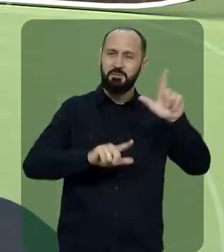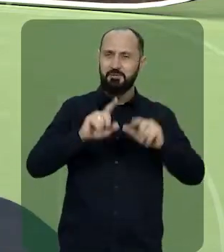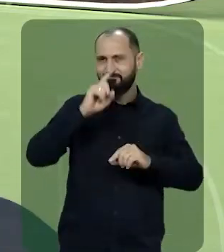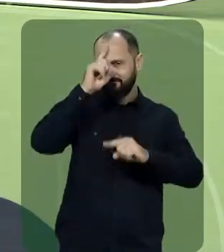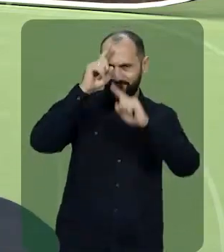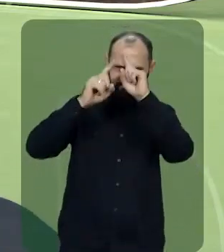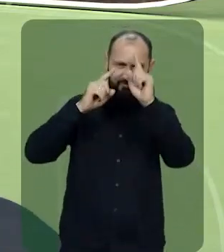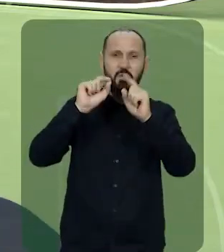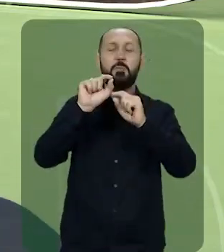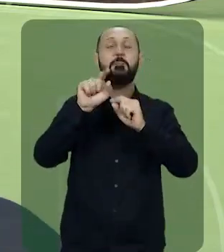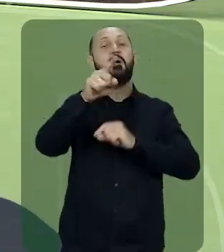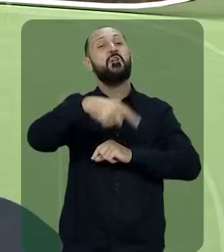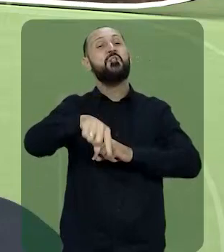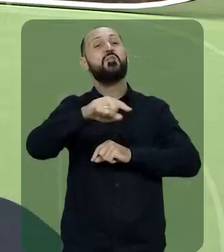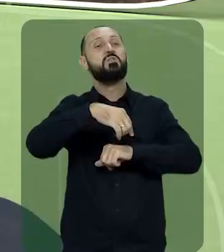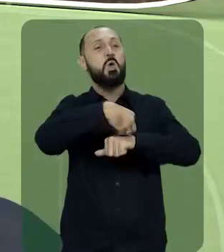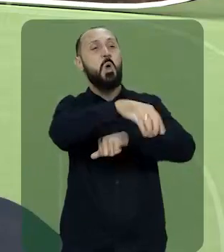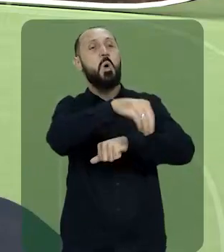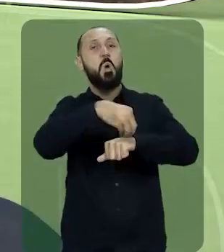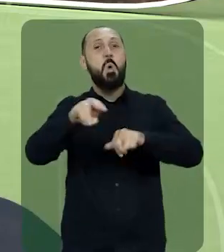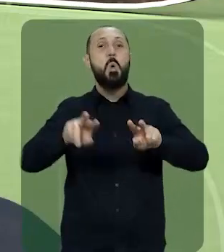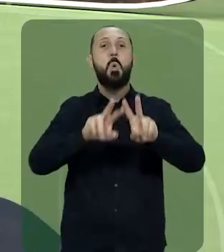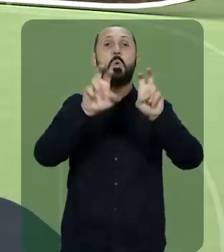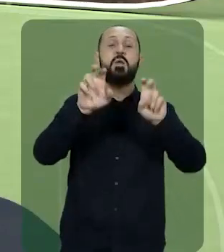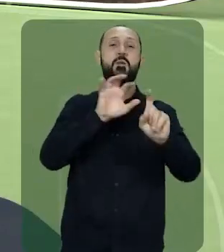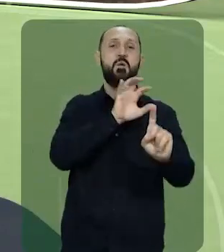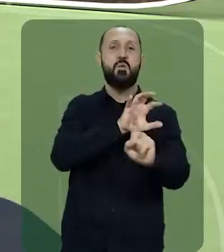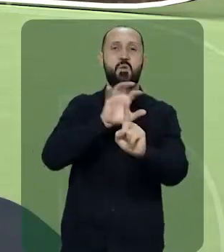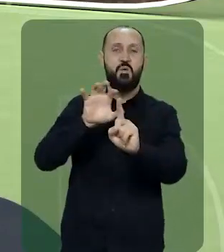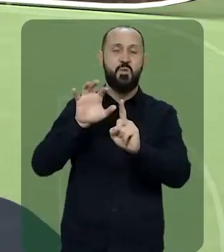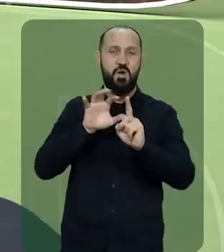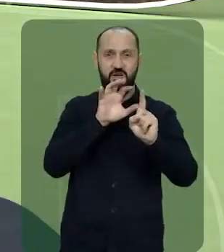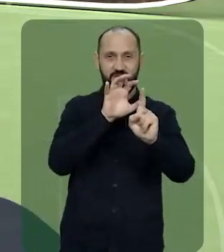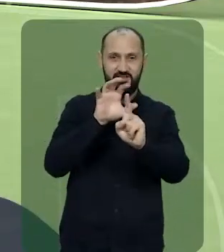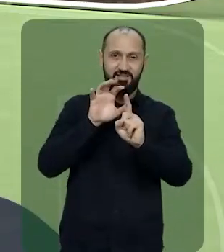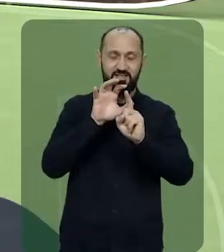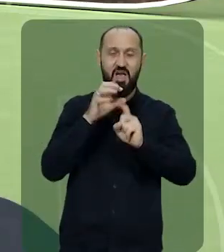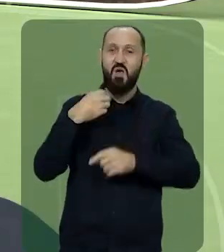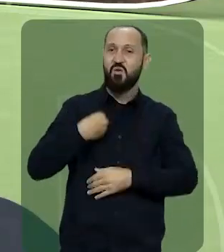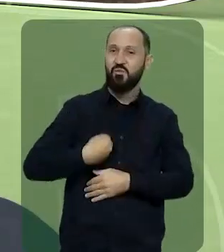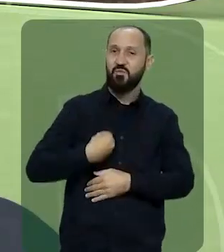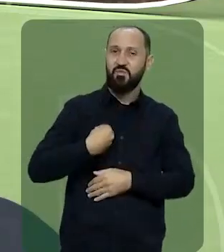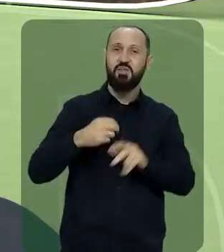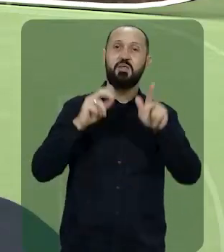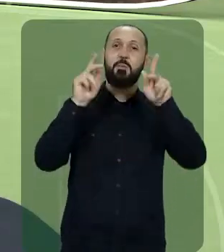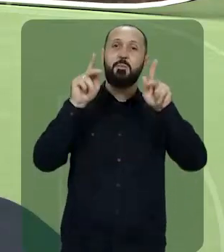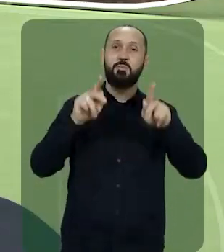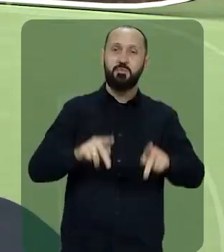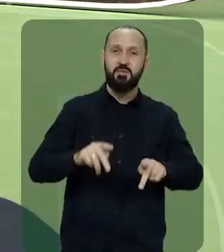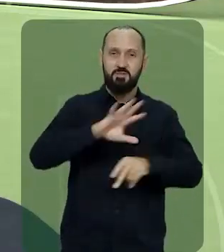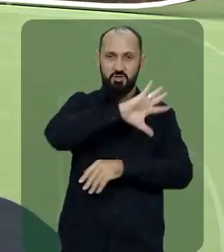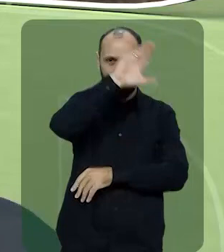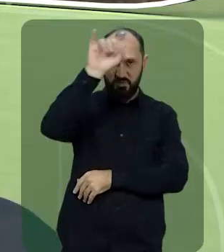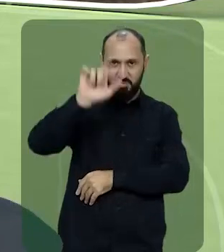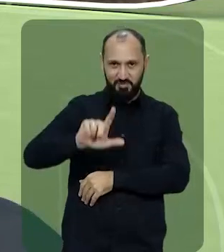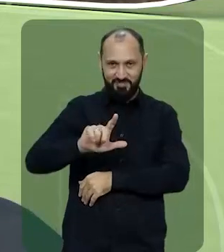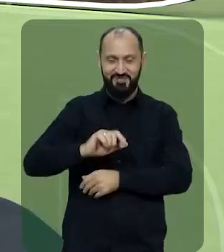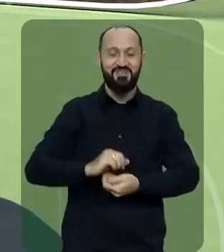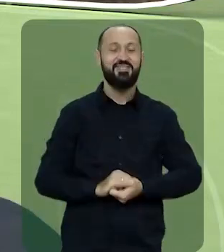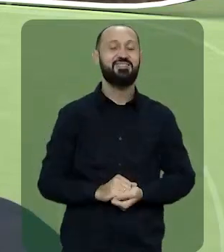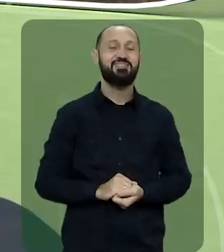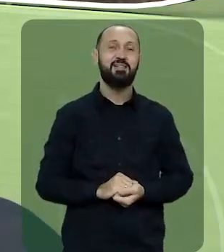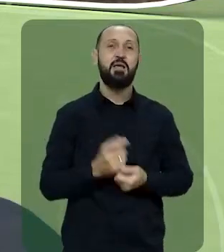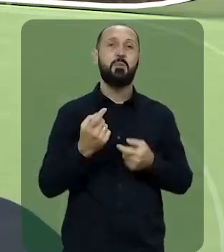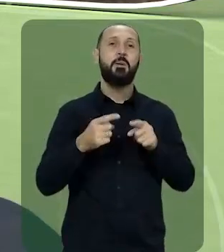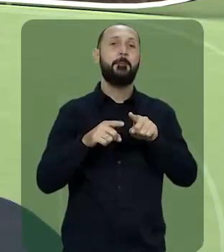criado para levar até vocês pautas que afetam diretamente a vida da população sul-mato-grossense. É